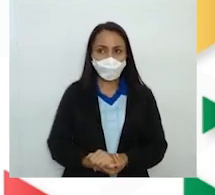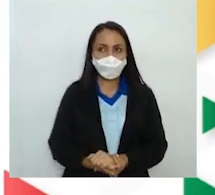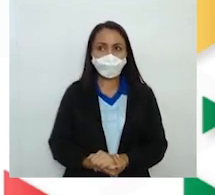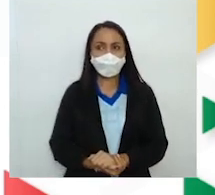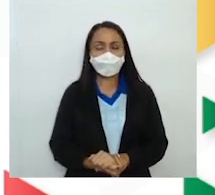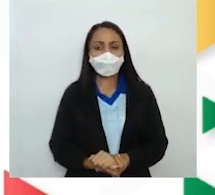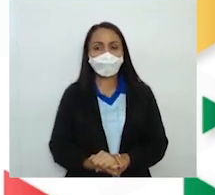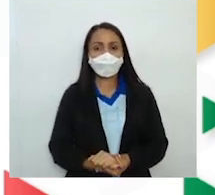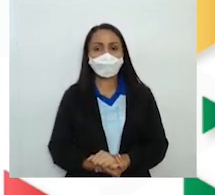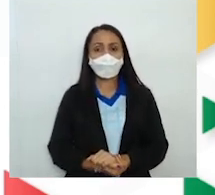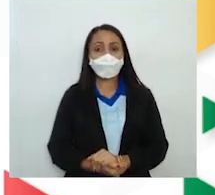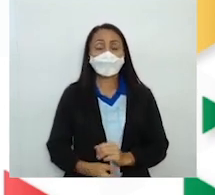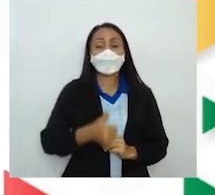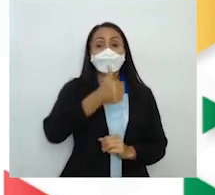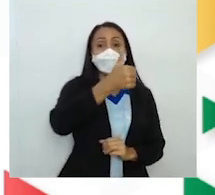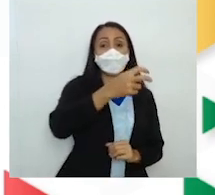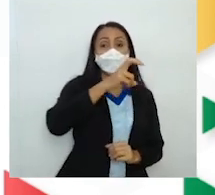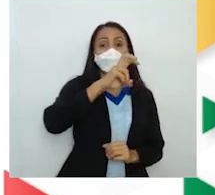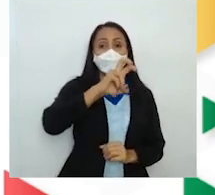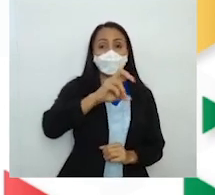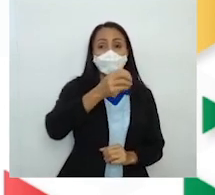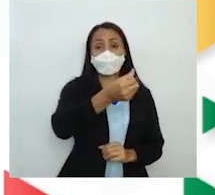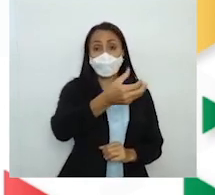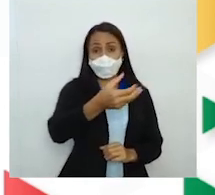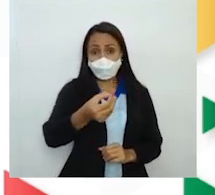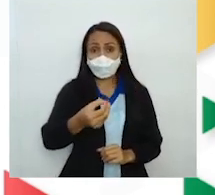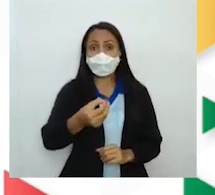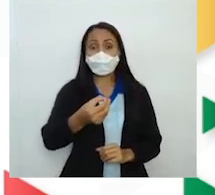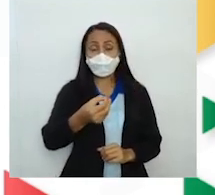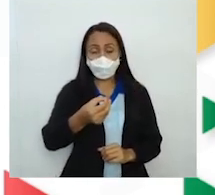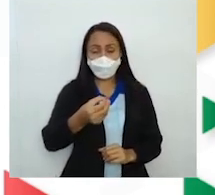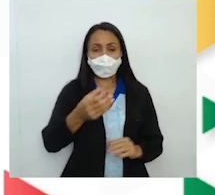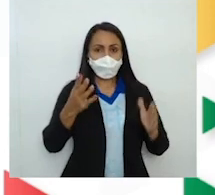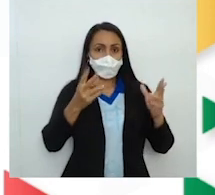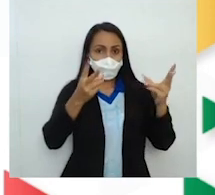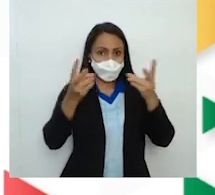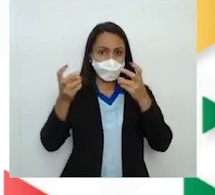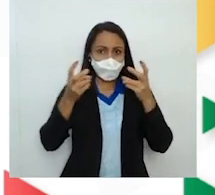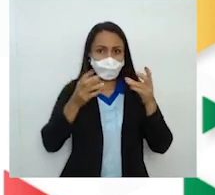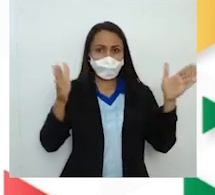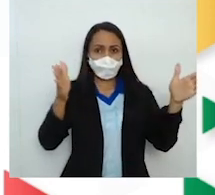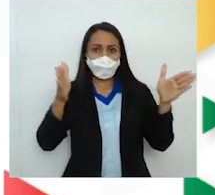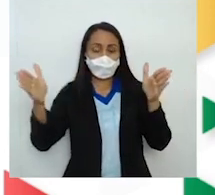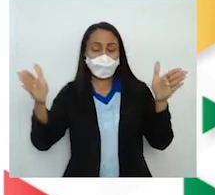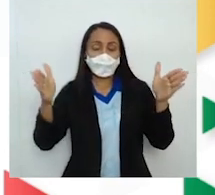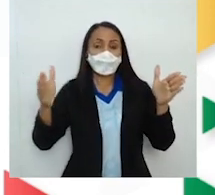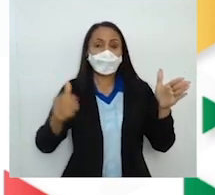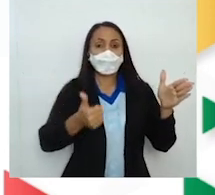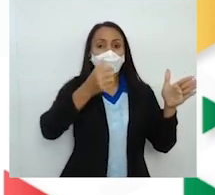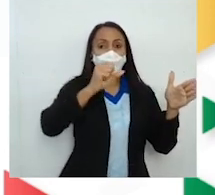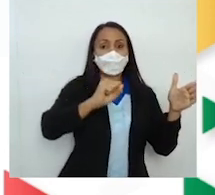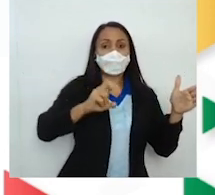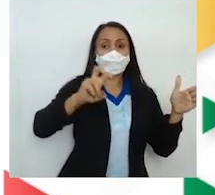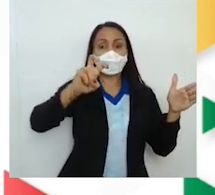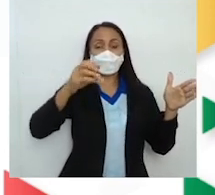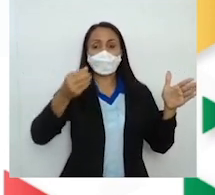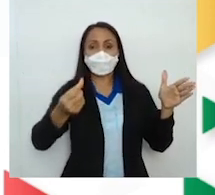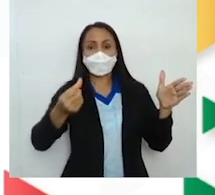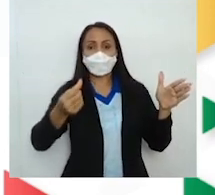né? De 1560, só para você perceber uma coisa, de 1560 a 1856, foram